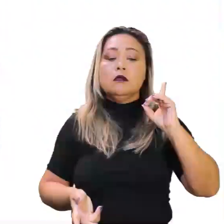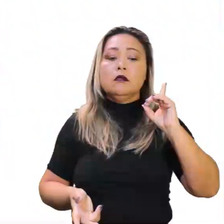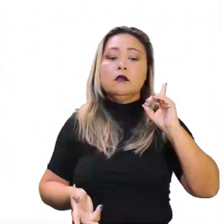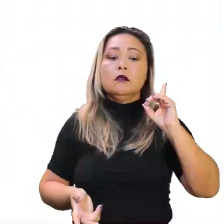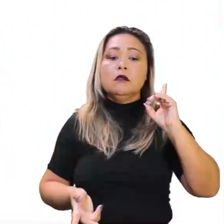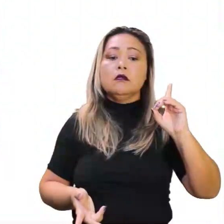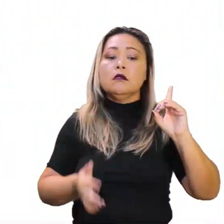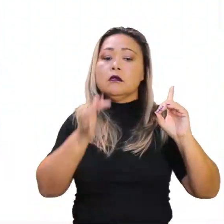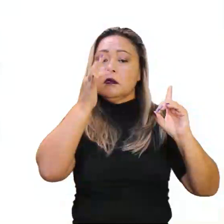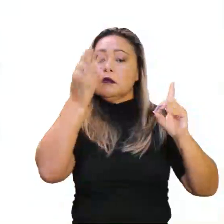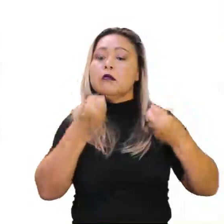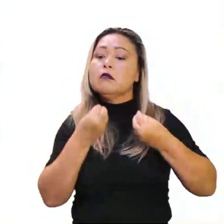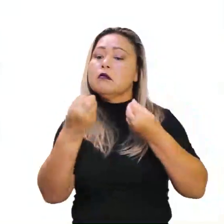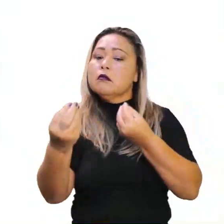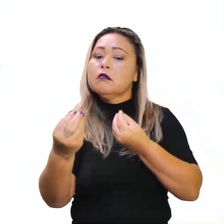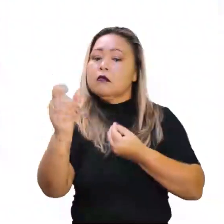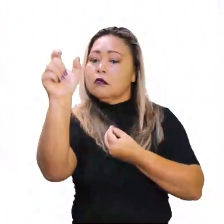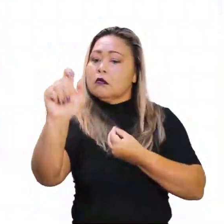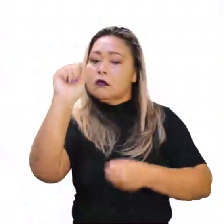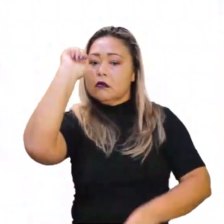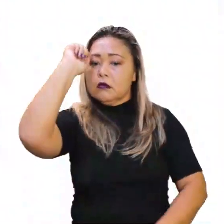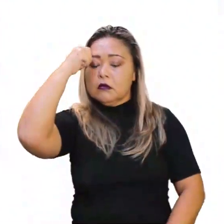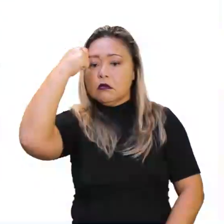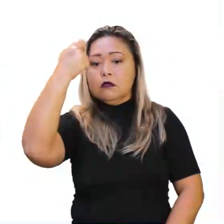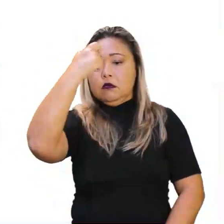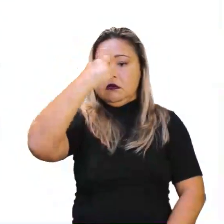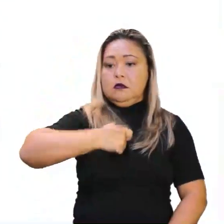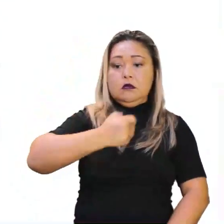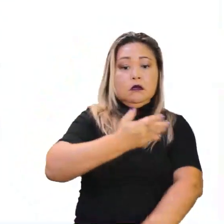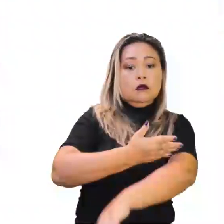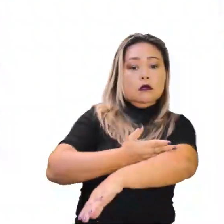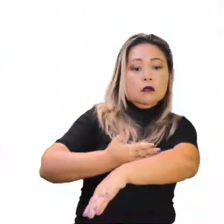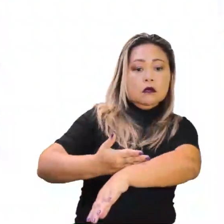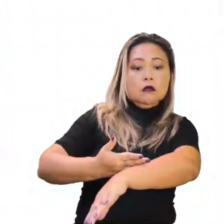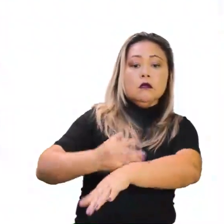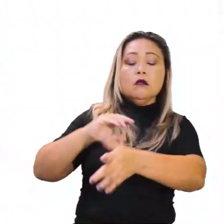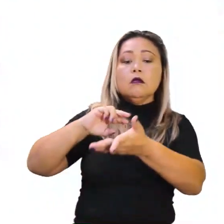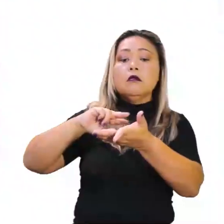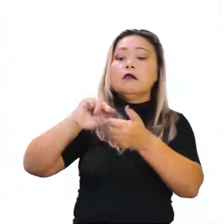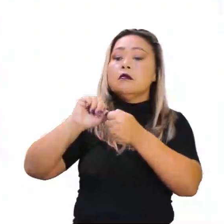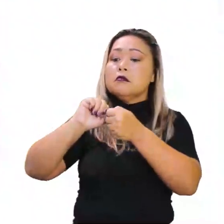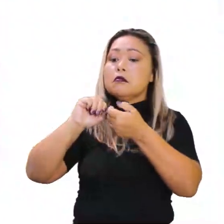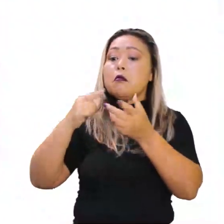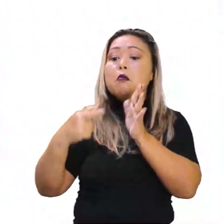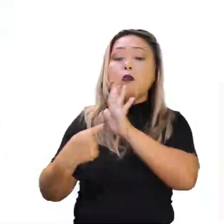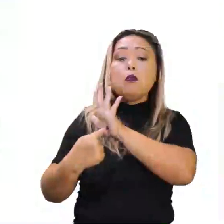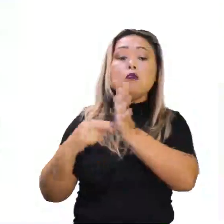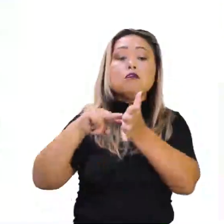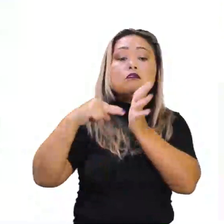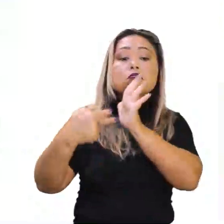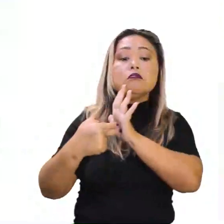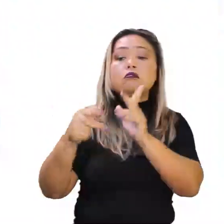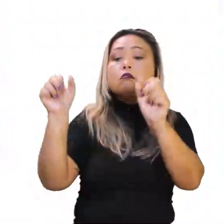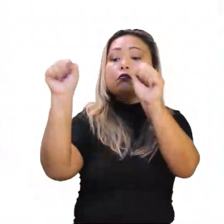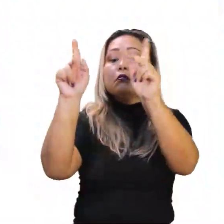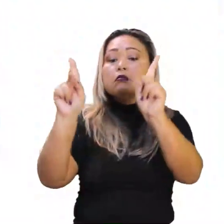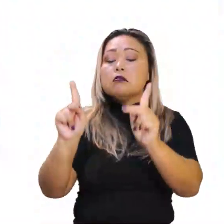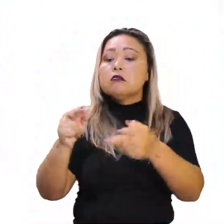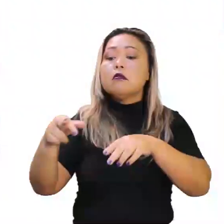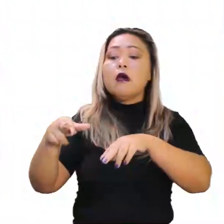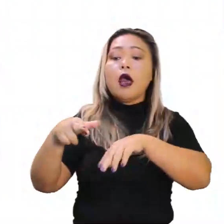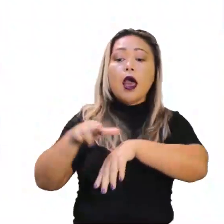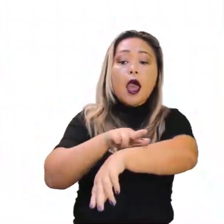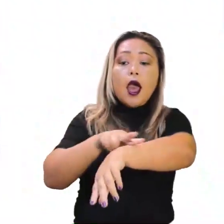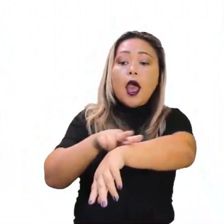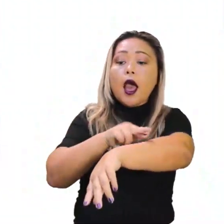né? A flor dada ao personagem negro por um personagem branco simboliza a paz entre as